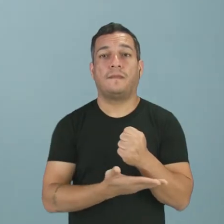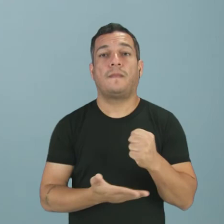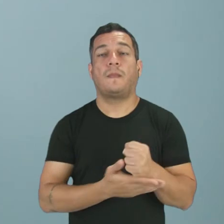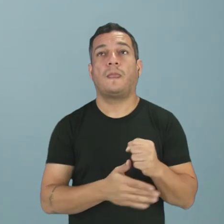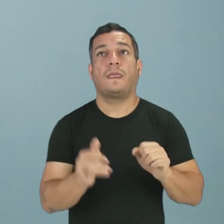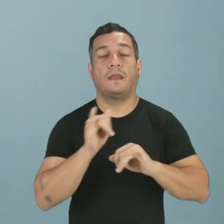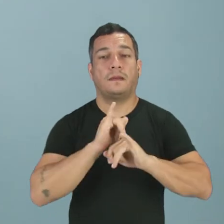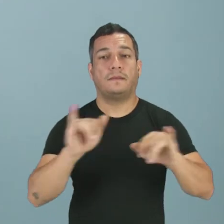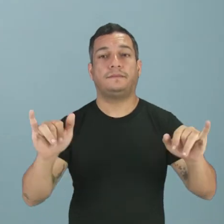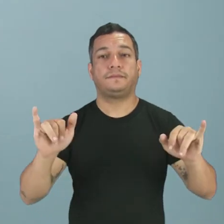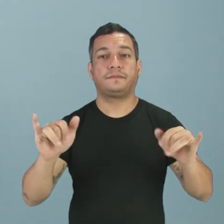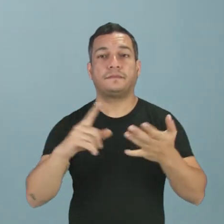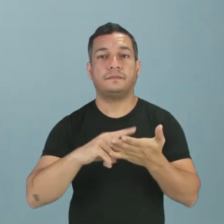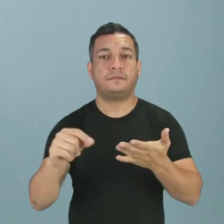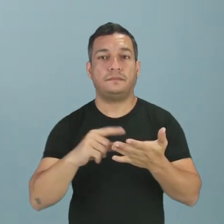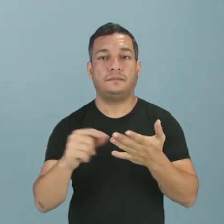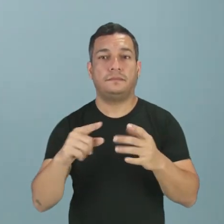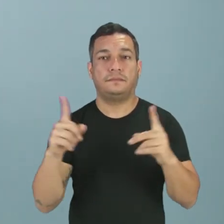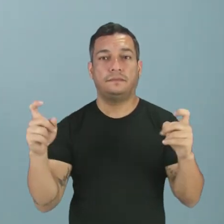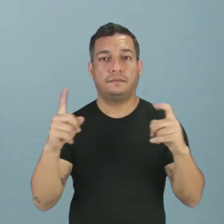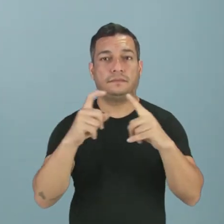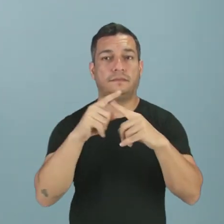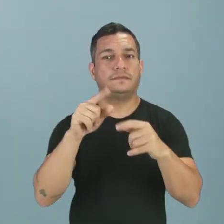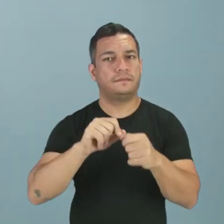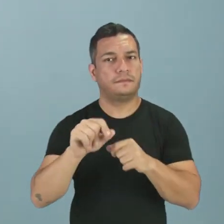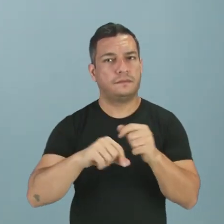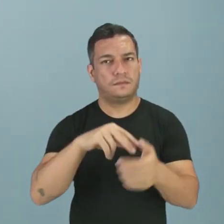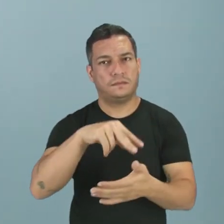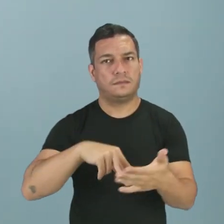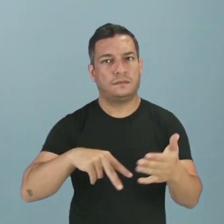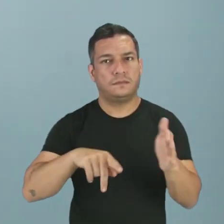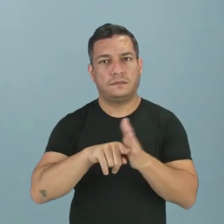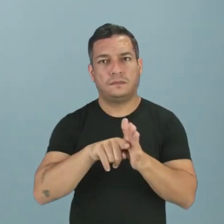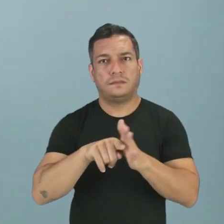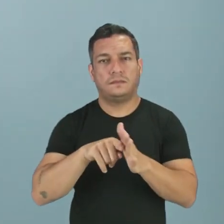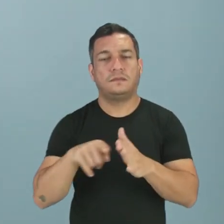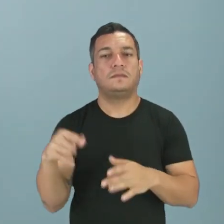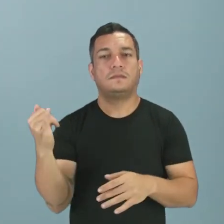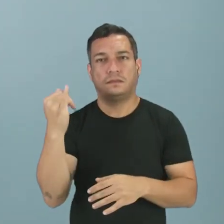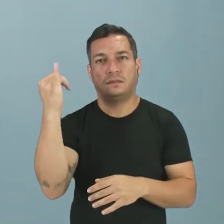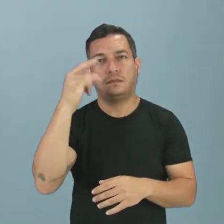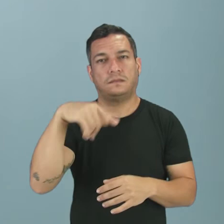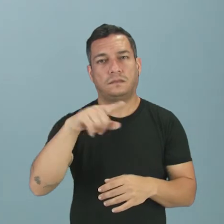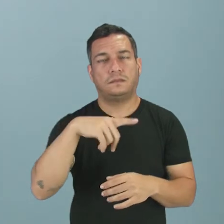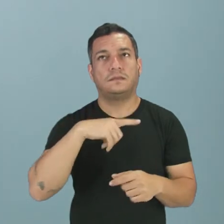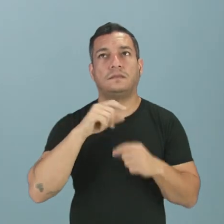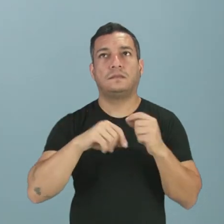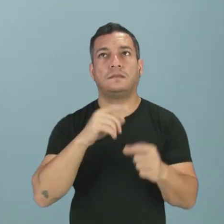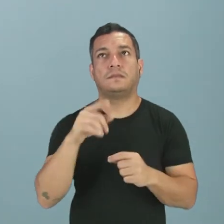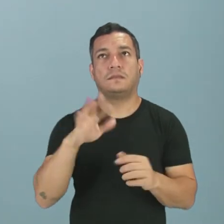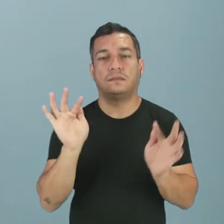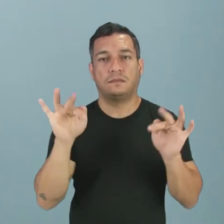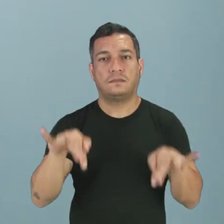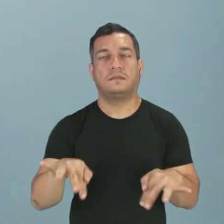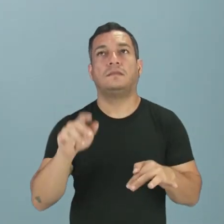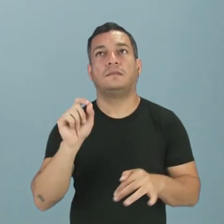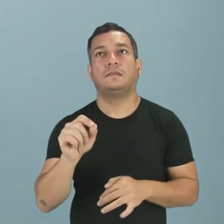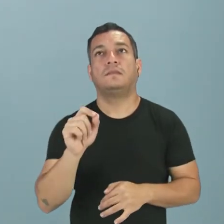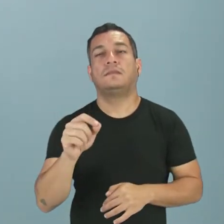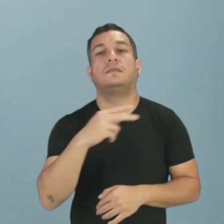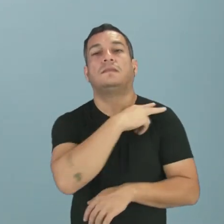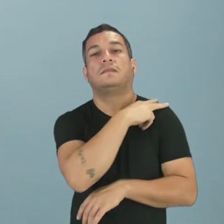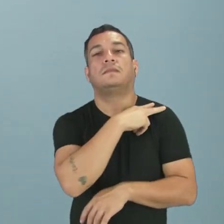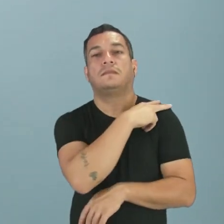de divulgação científica. Façam essas leituras são essenciais para vocês que estão terminando aí